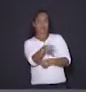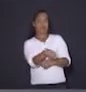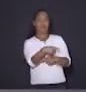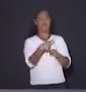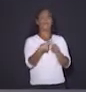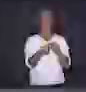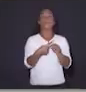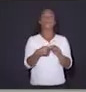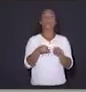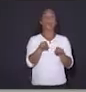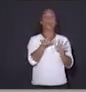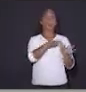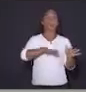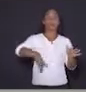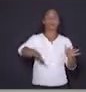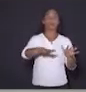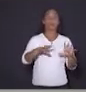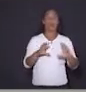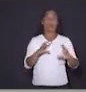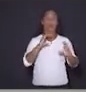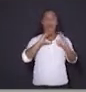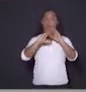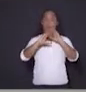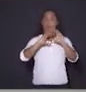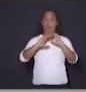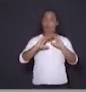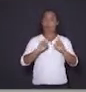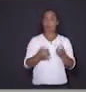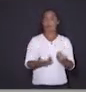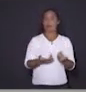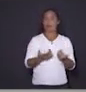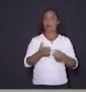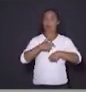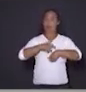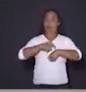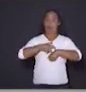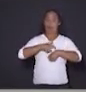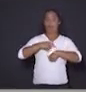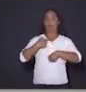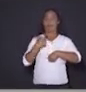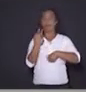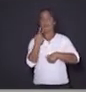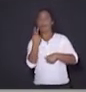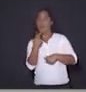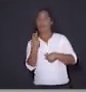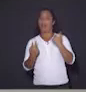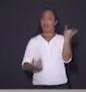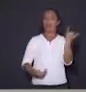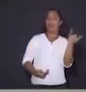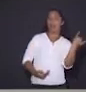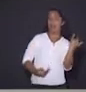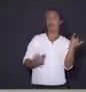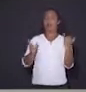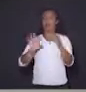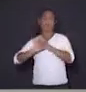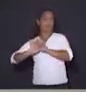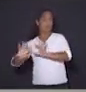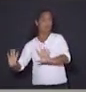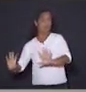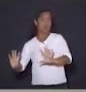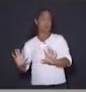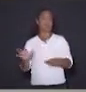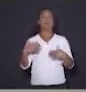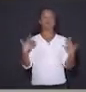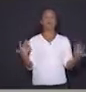esses próprios meios é que têm prioridade na hora de falar se é importante ou não haver regulação e aí nesse